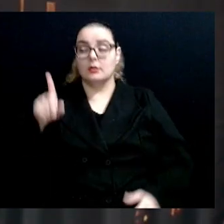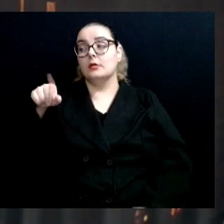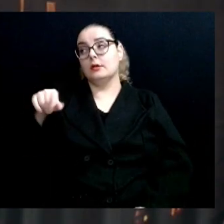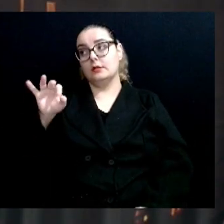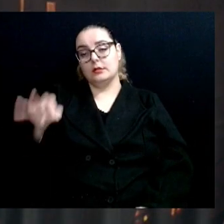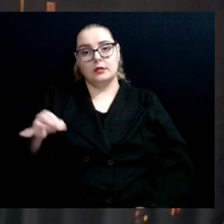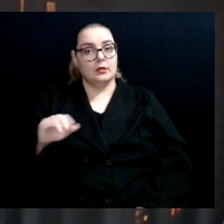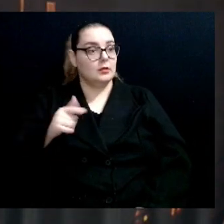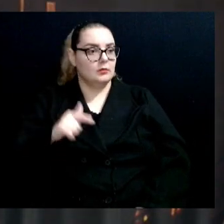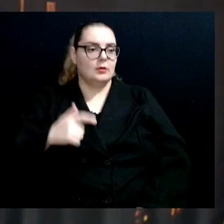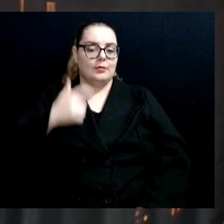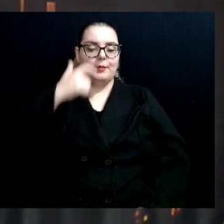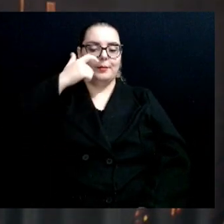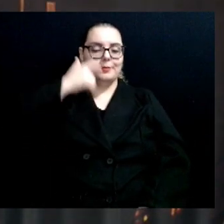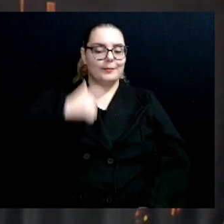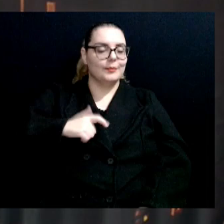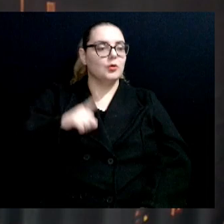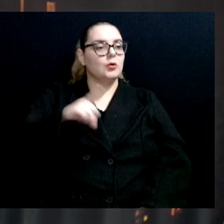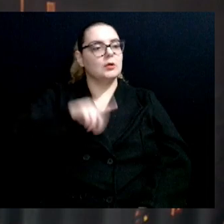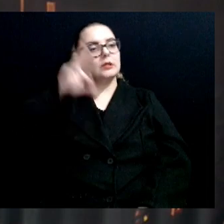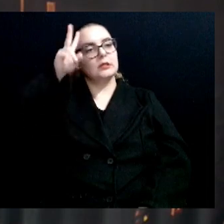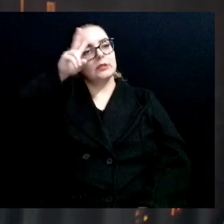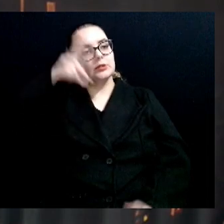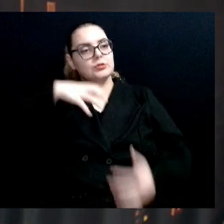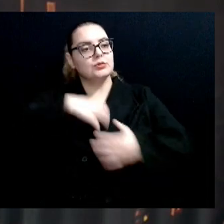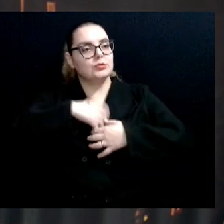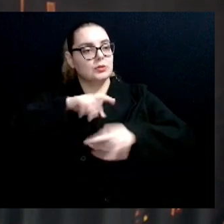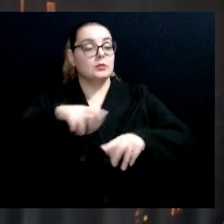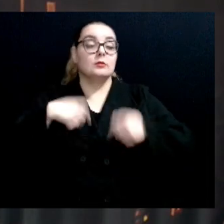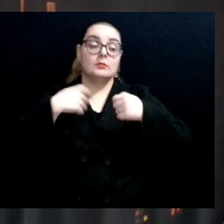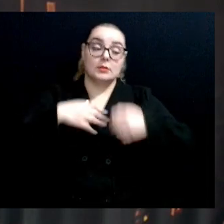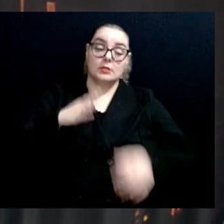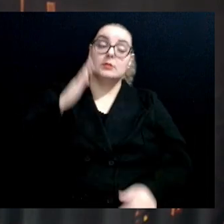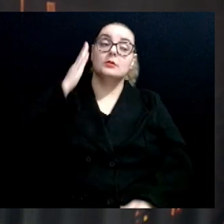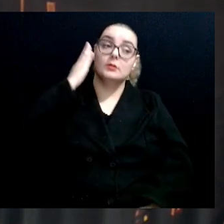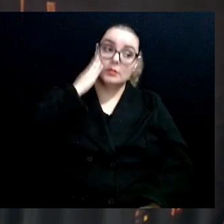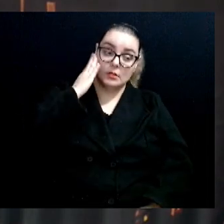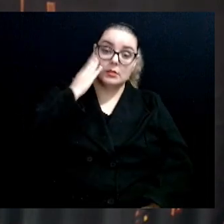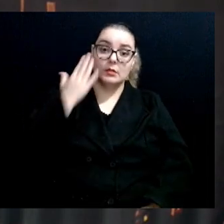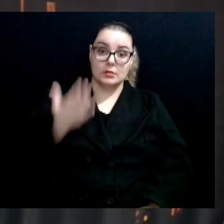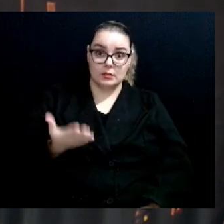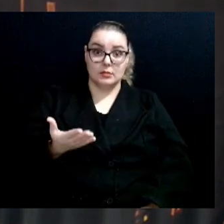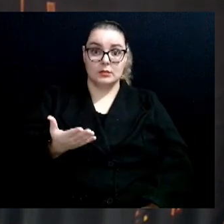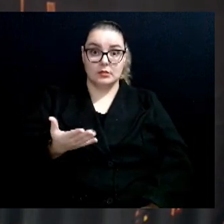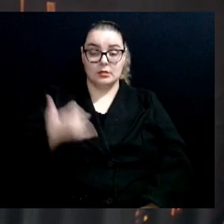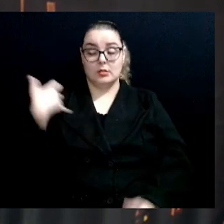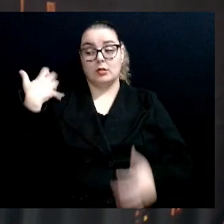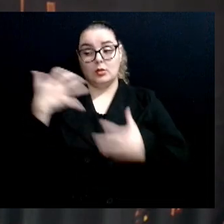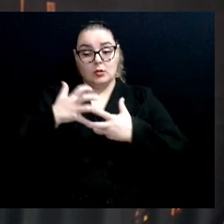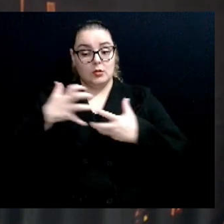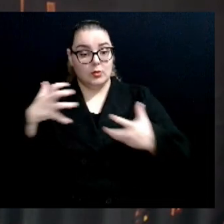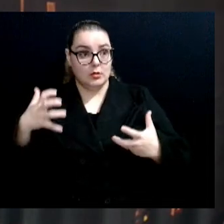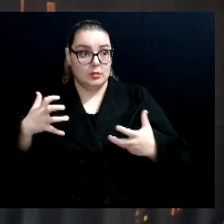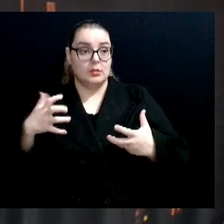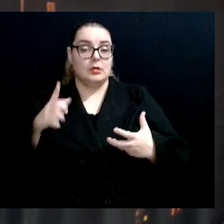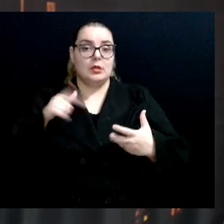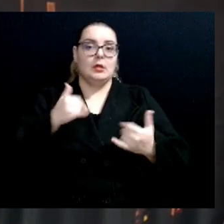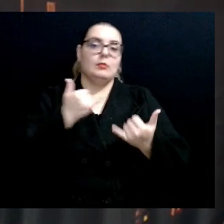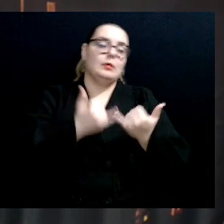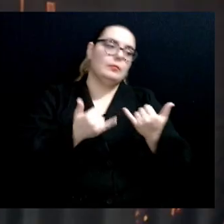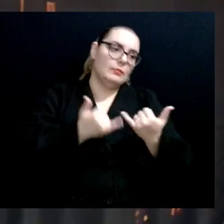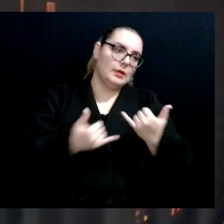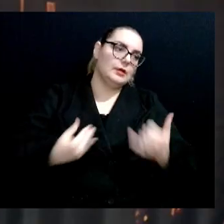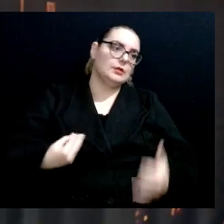pessoa, né? Então, eu preciso entender que o envelhecer é uma parte da vida. Assim